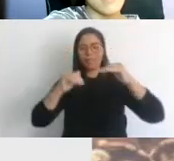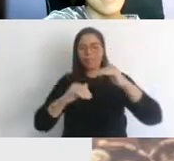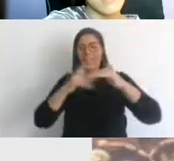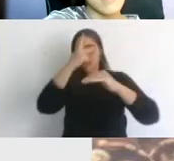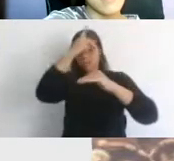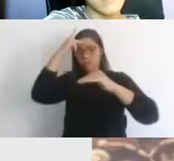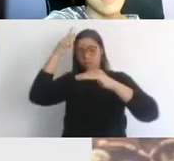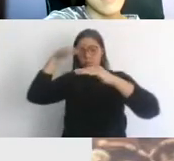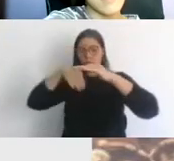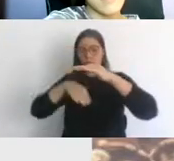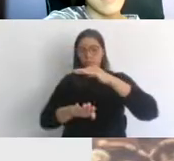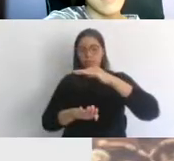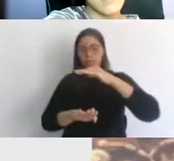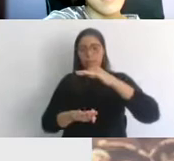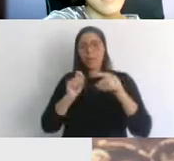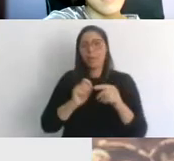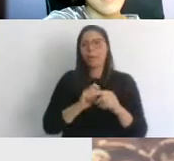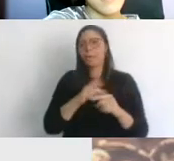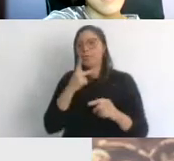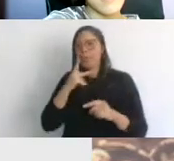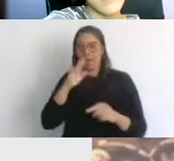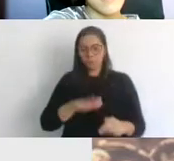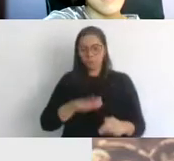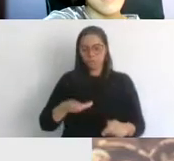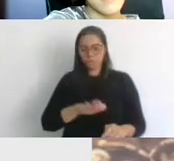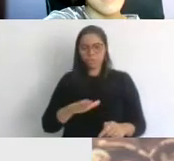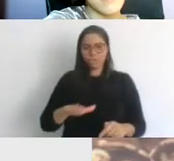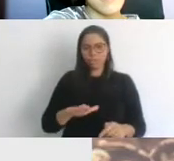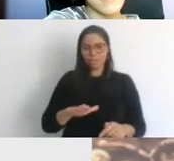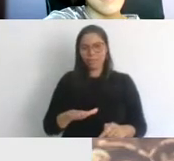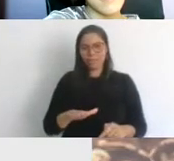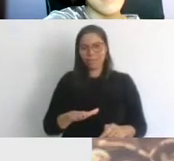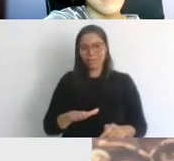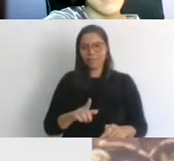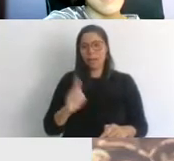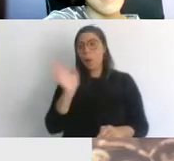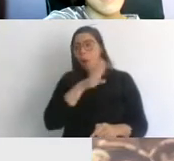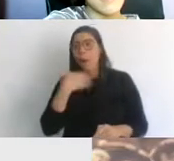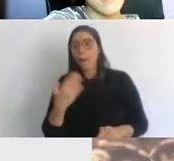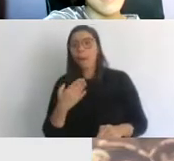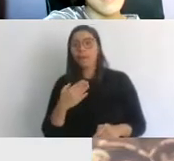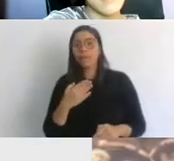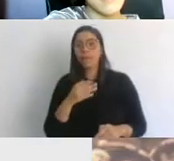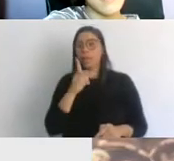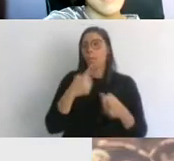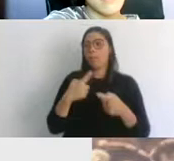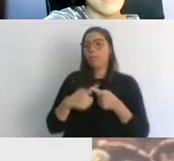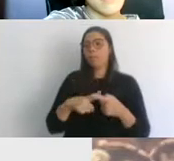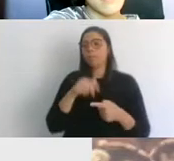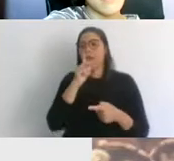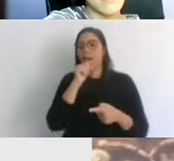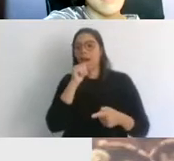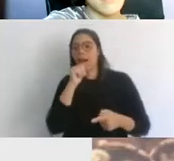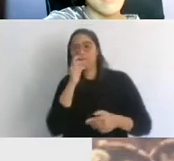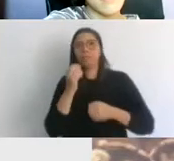é em quando se tratava de crianças por exemplo que tinham sido trazidas muitas vezes morreram afogadas por que a maré enchia e